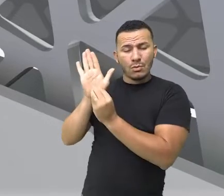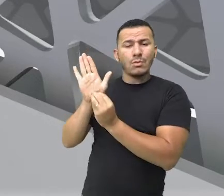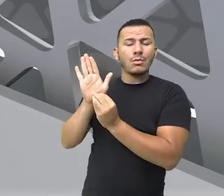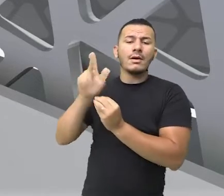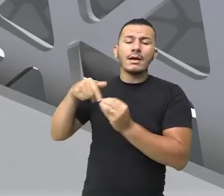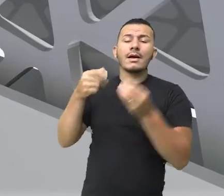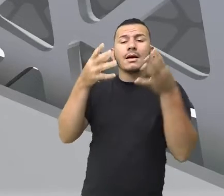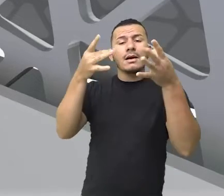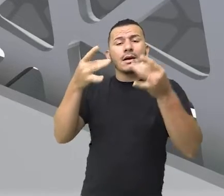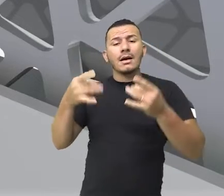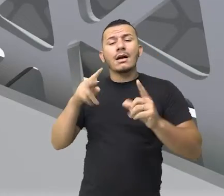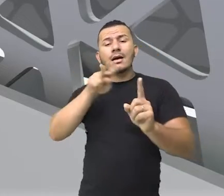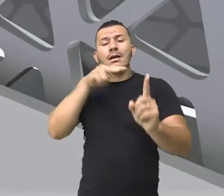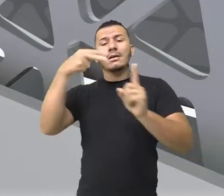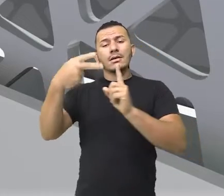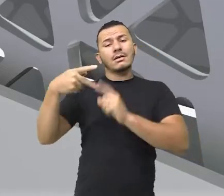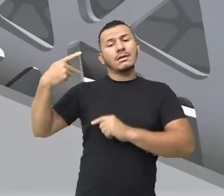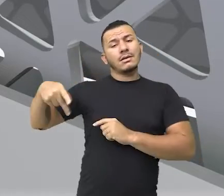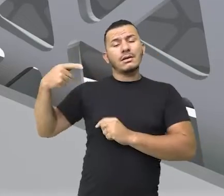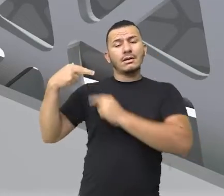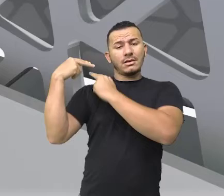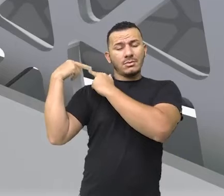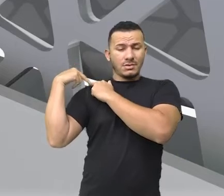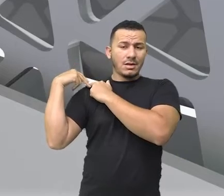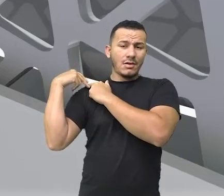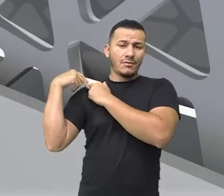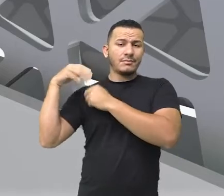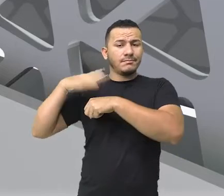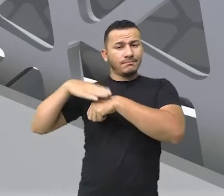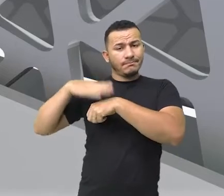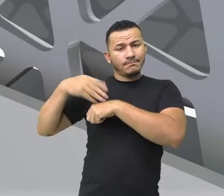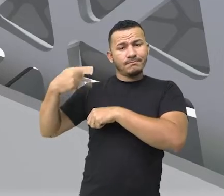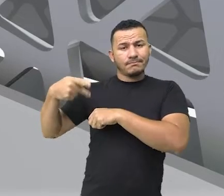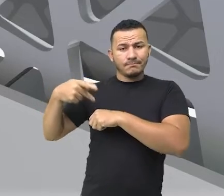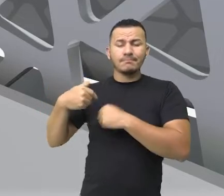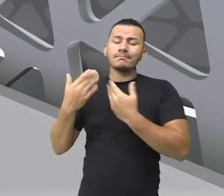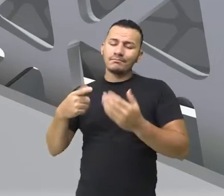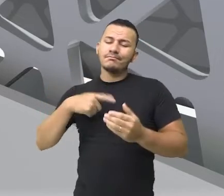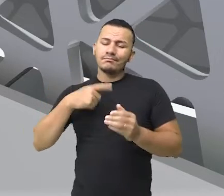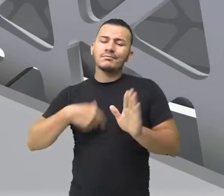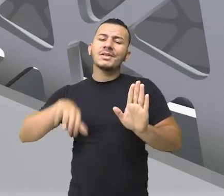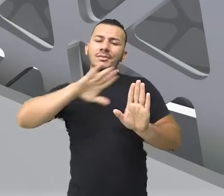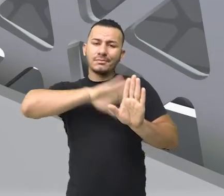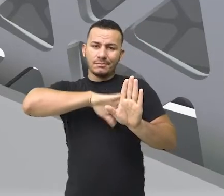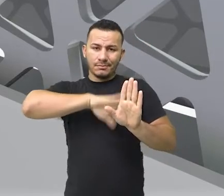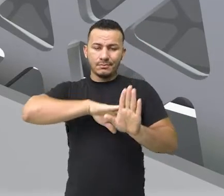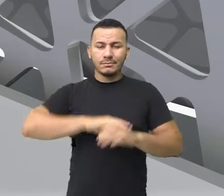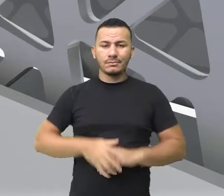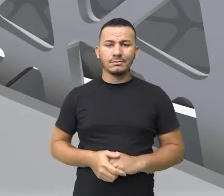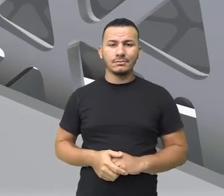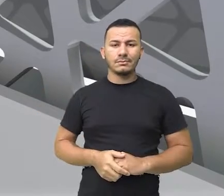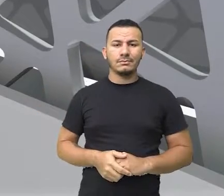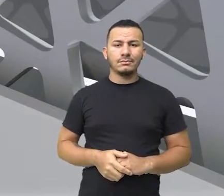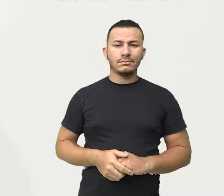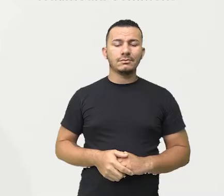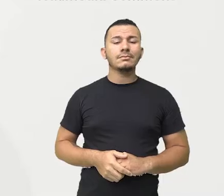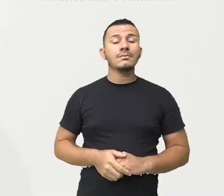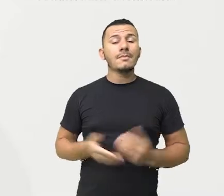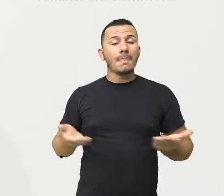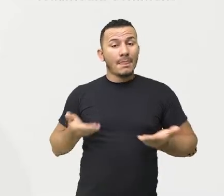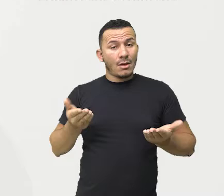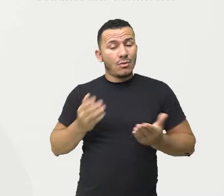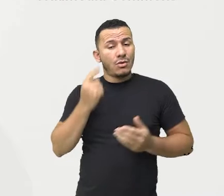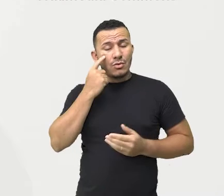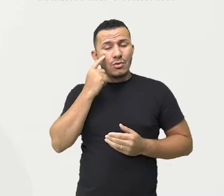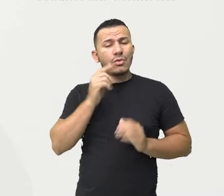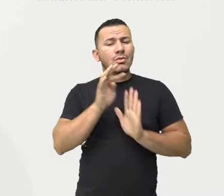olhar dele, a forma como ele vê. Então há muita subjetividade. Vamos ver o texto. Esse